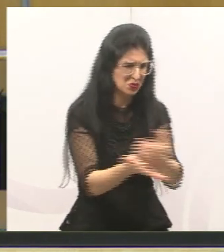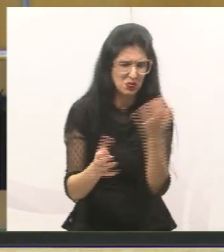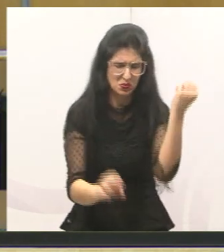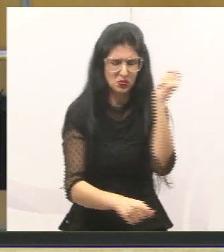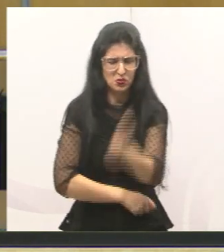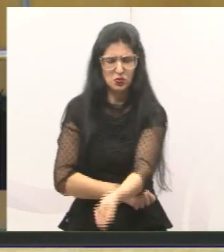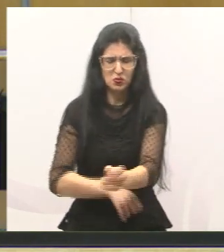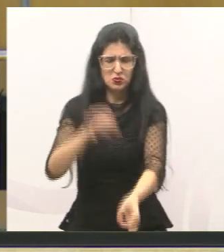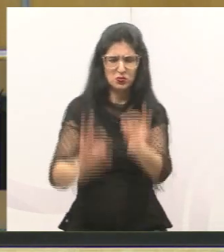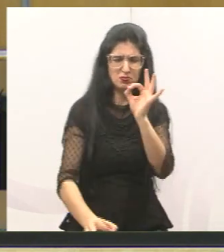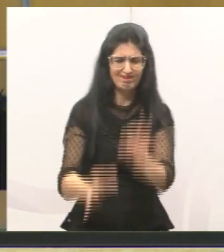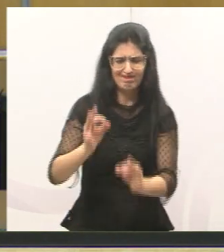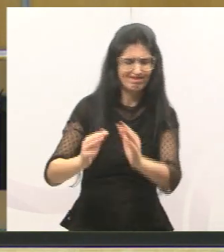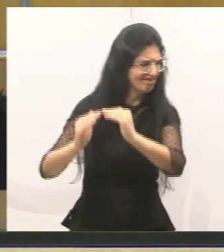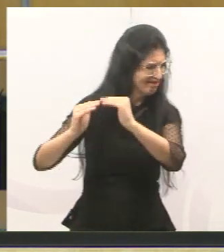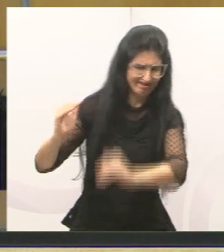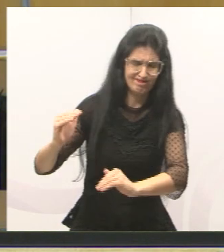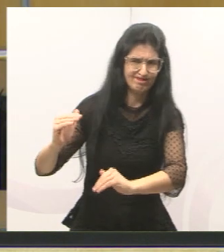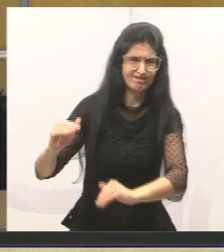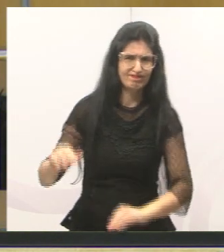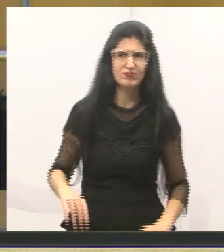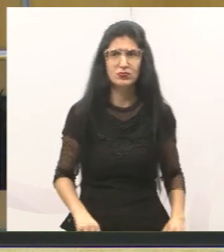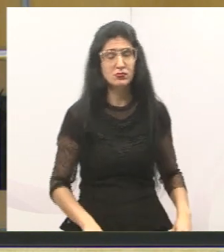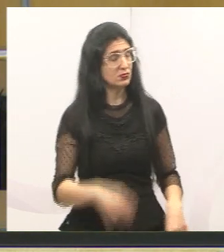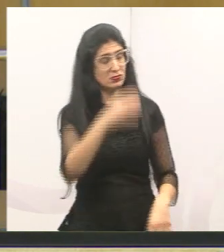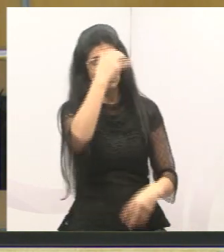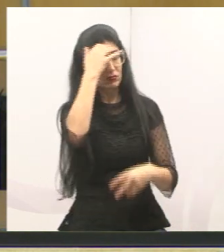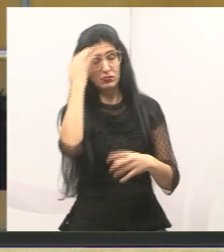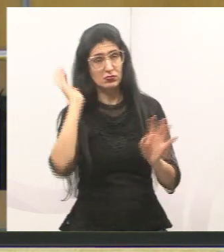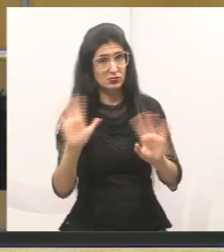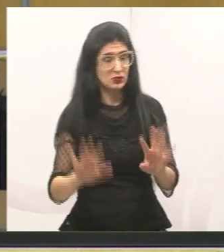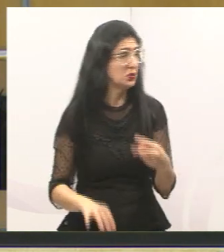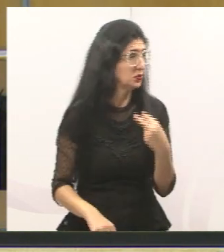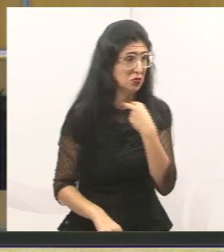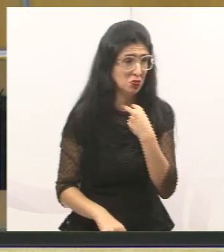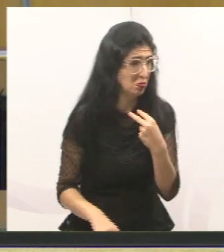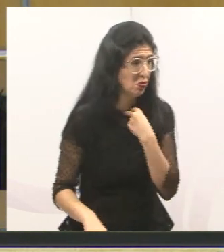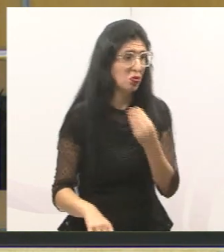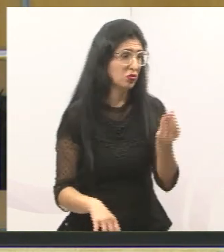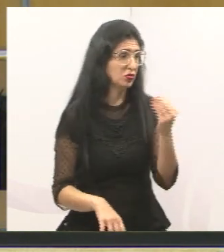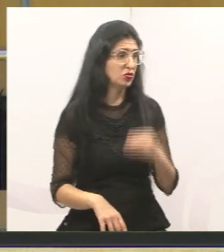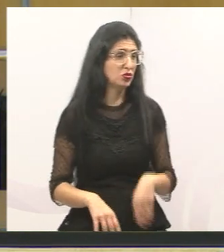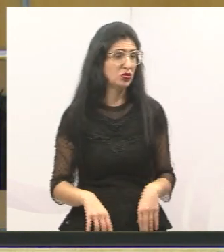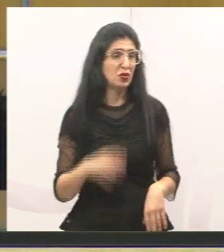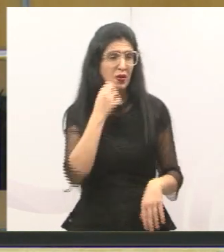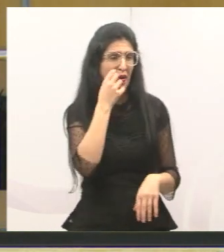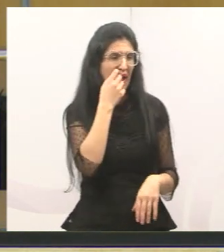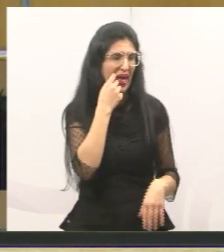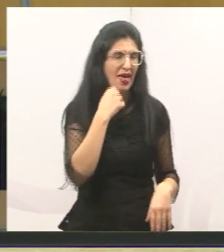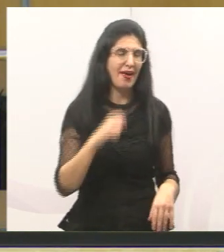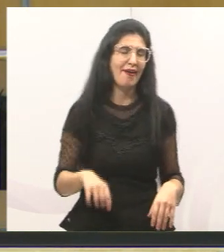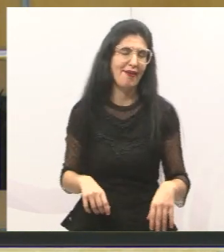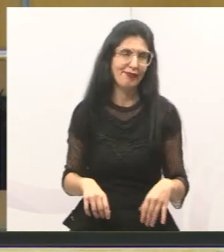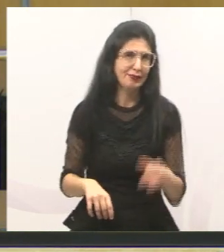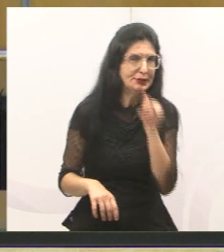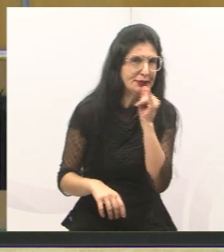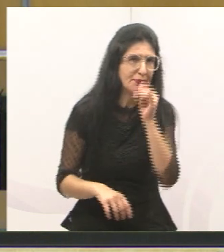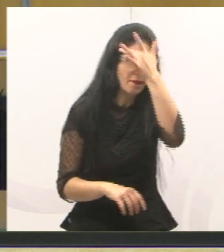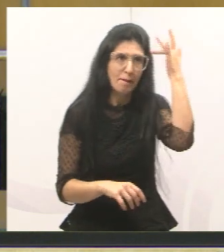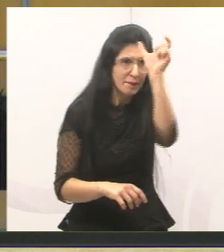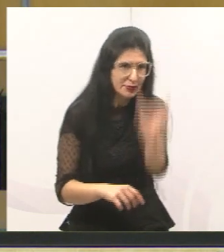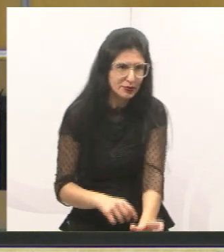pela rejeição, não se poderia recusar ao recorrente a oportunidade de reversão prevista